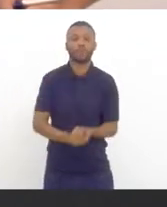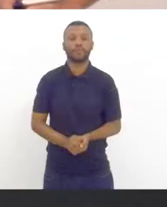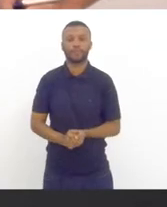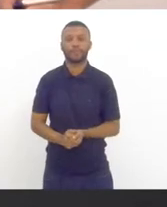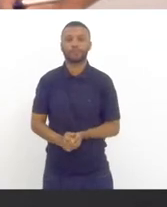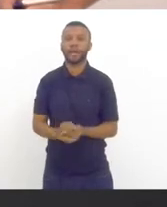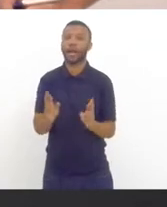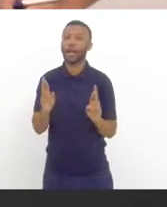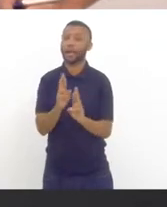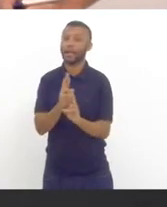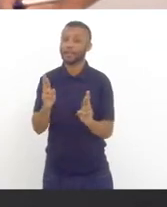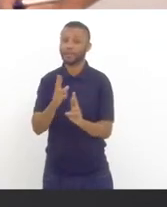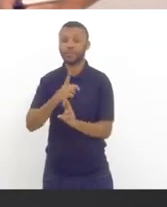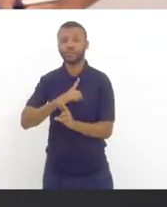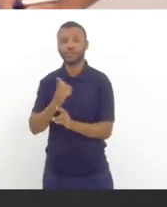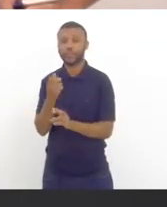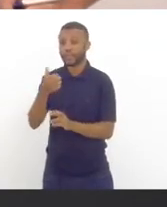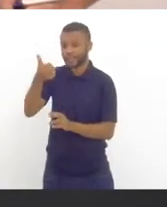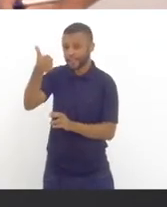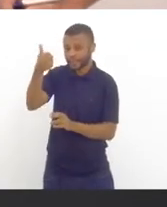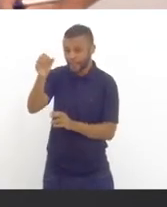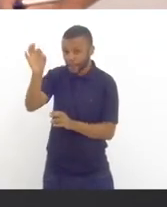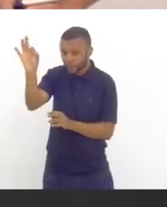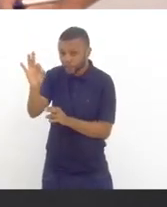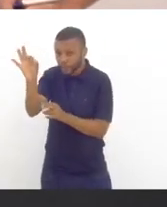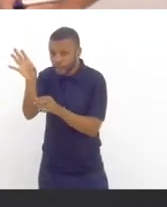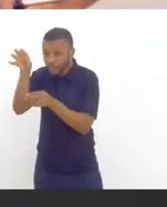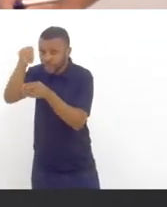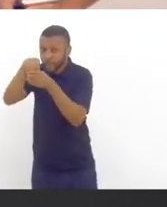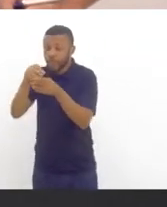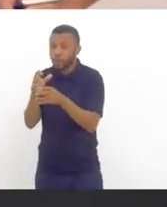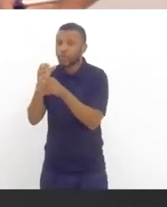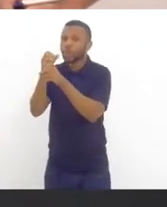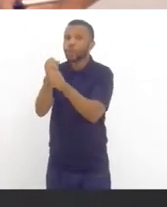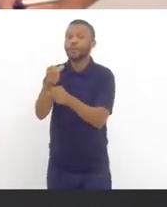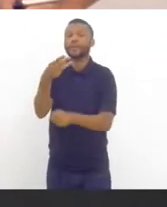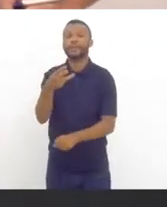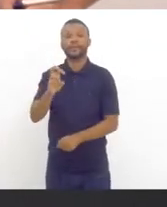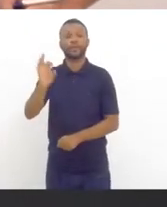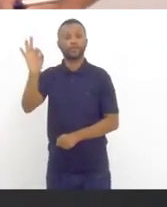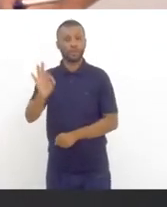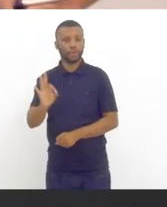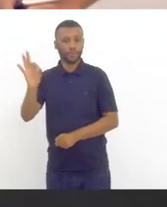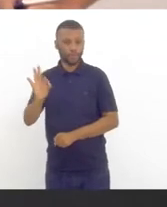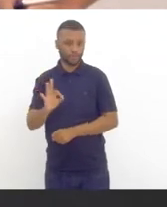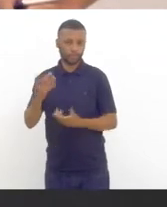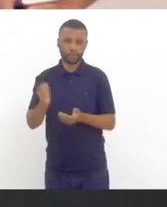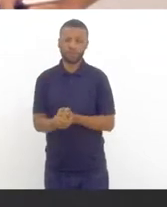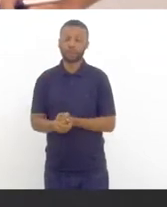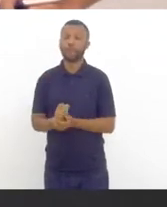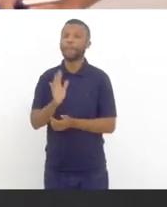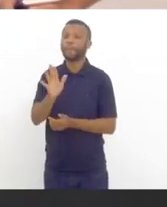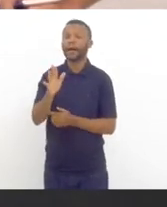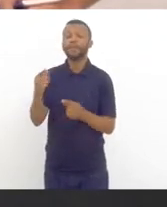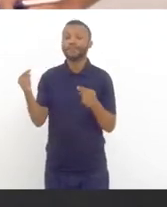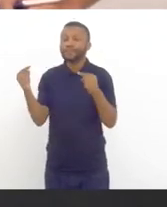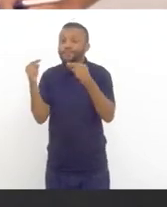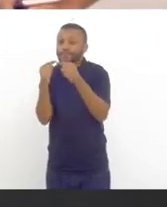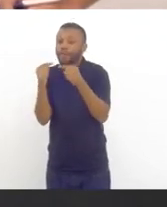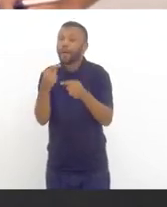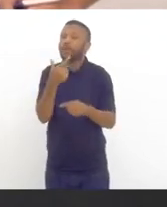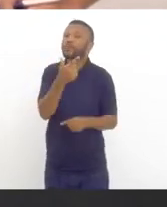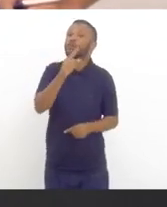para 35, né? 10 dentro do 35, então 10 para 25. Então, a relação era de